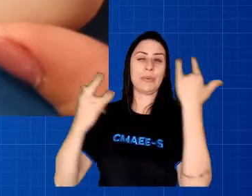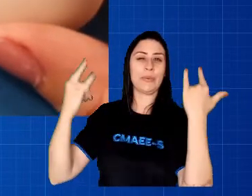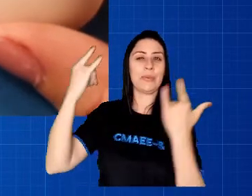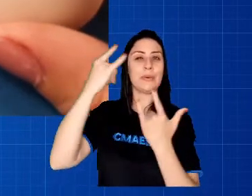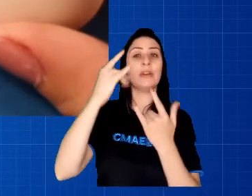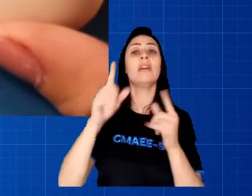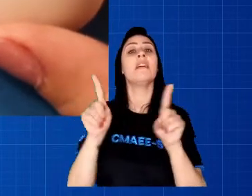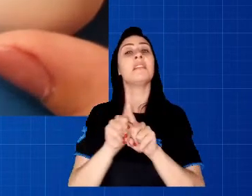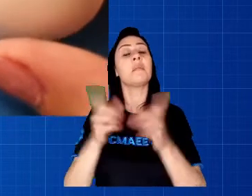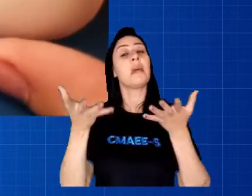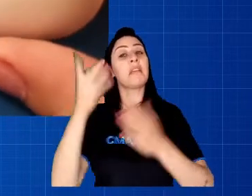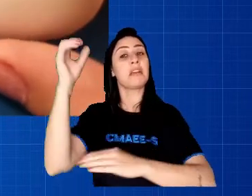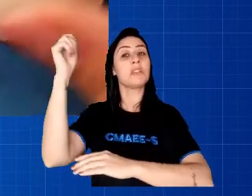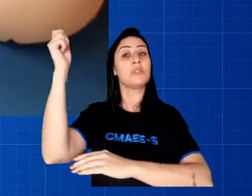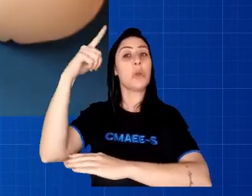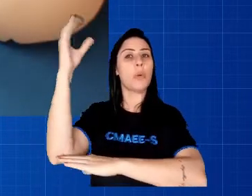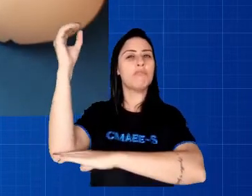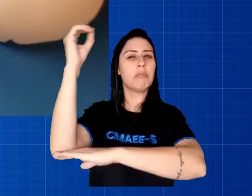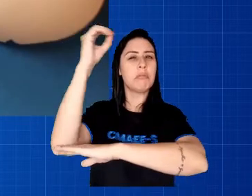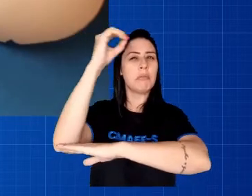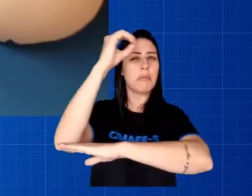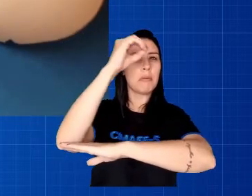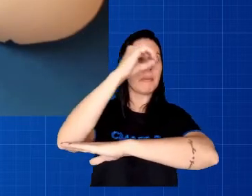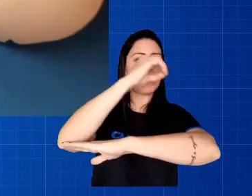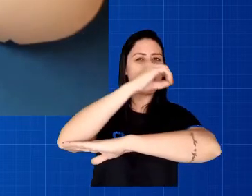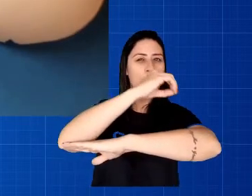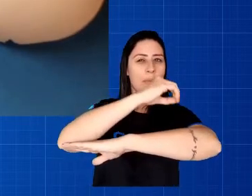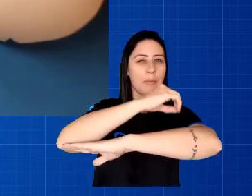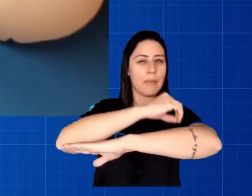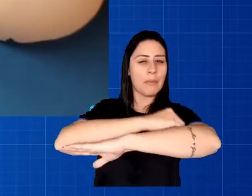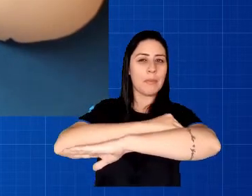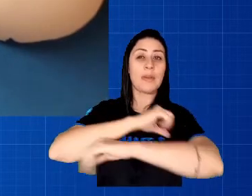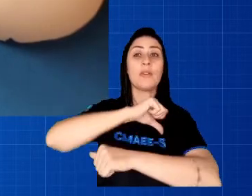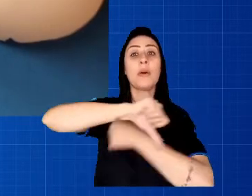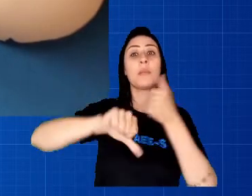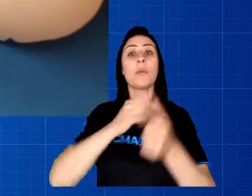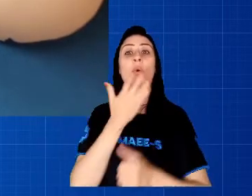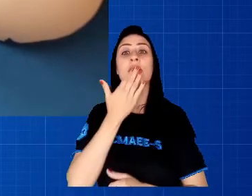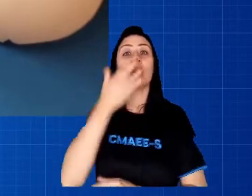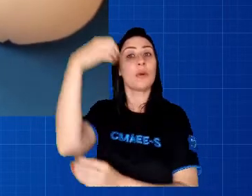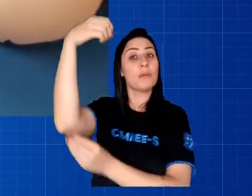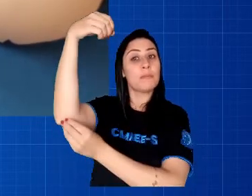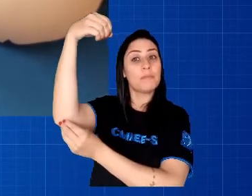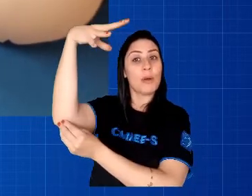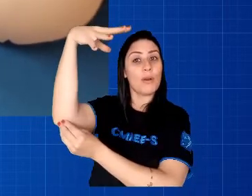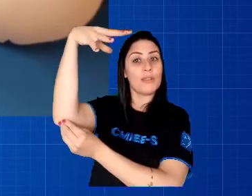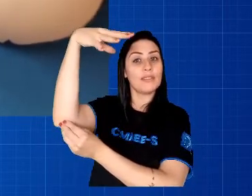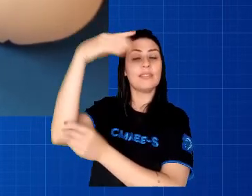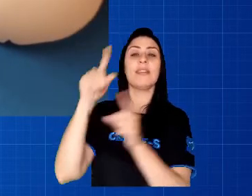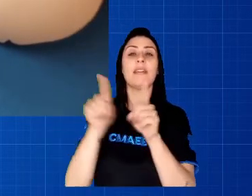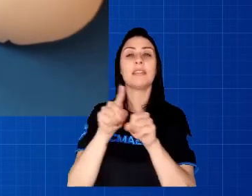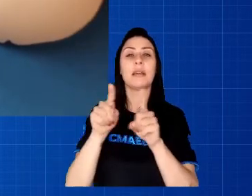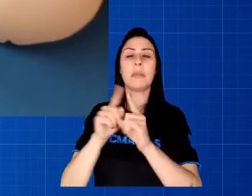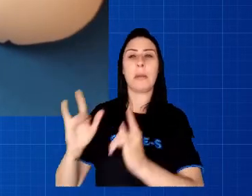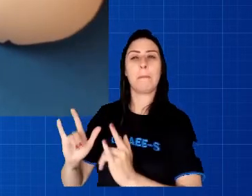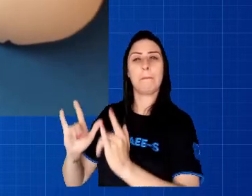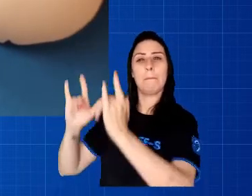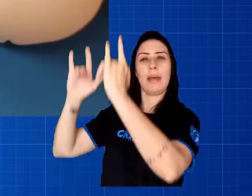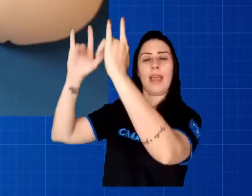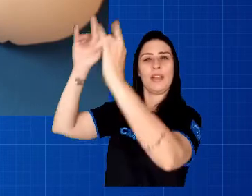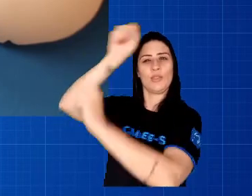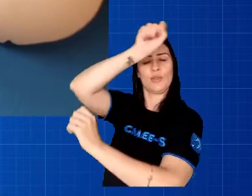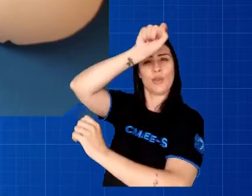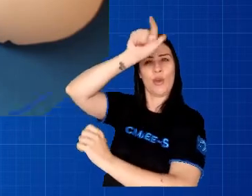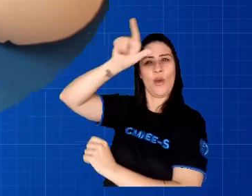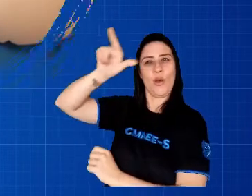quiser representar o entardecer, eu só faço a alteração colorindo o poste e alternando a cor do prédio,